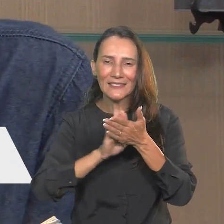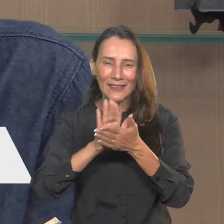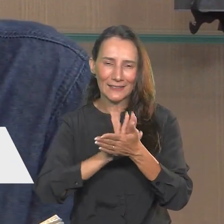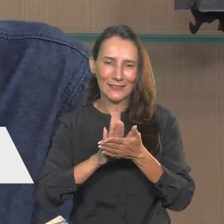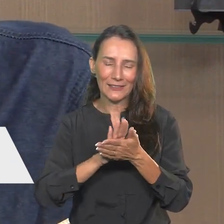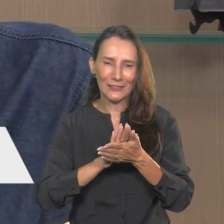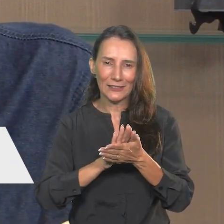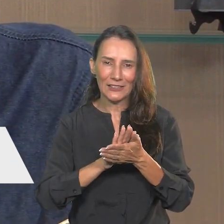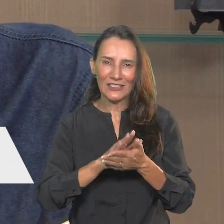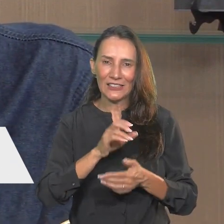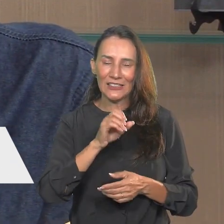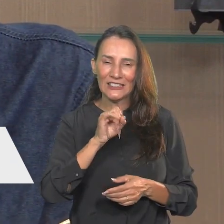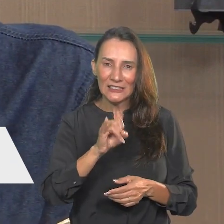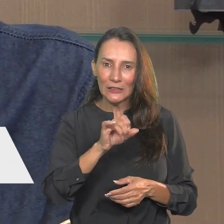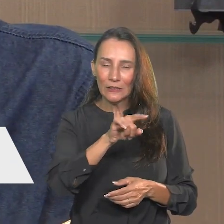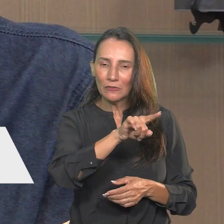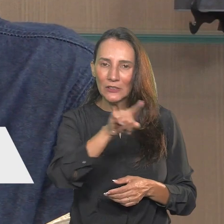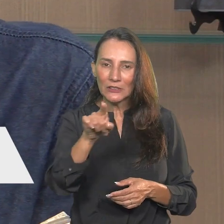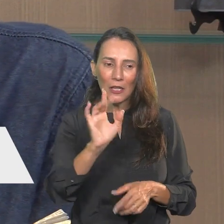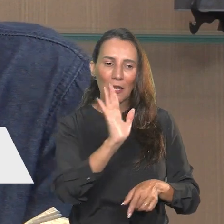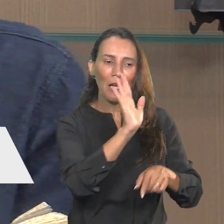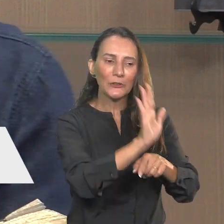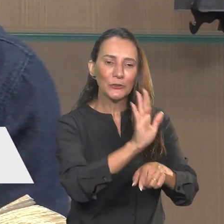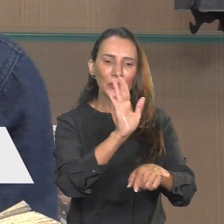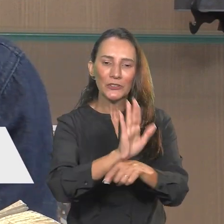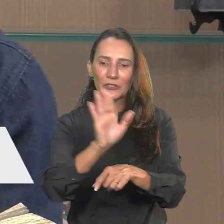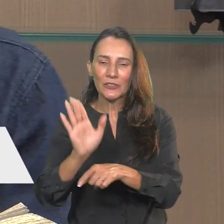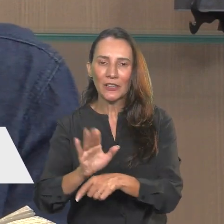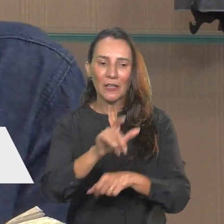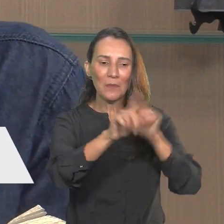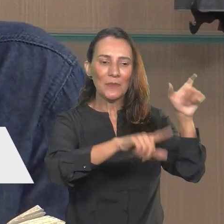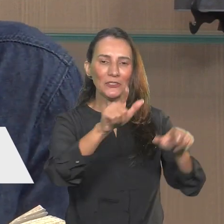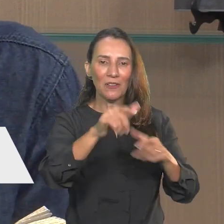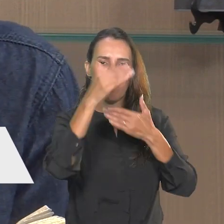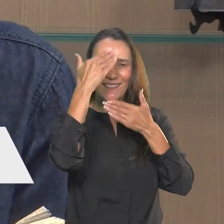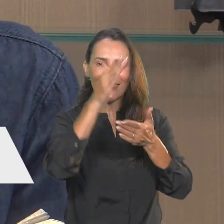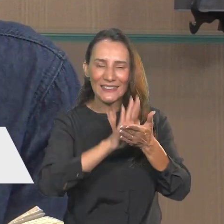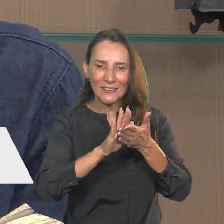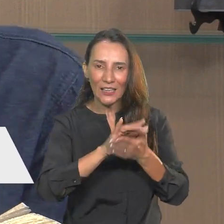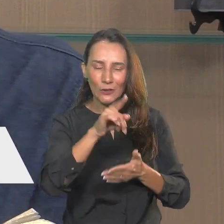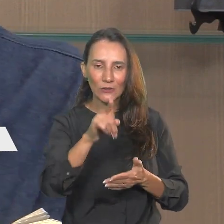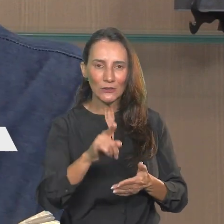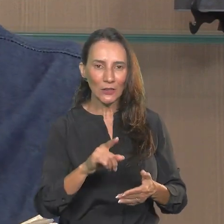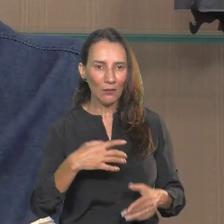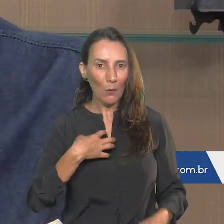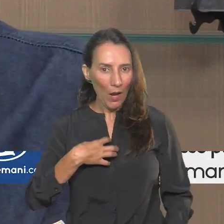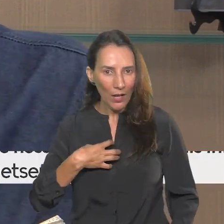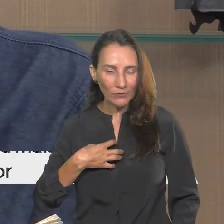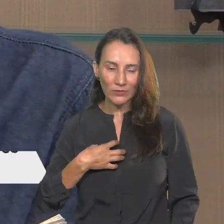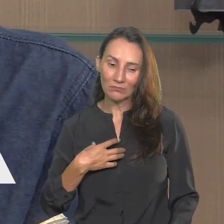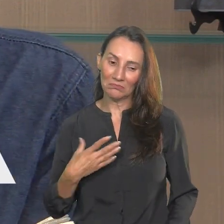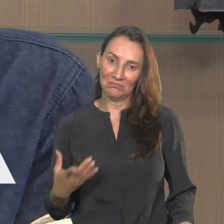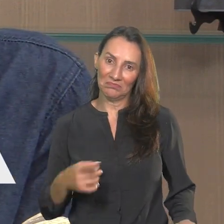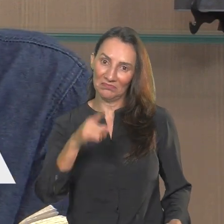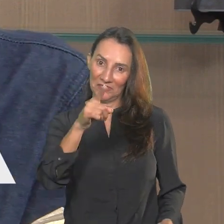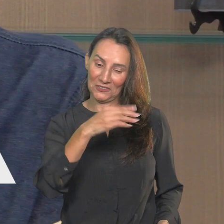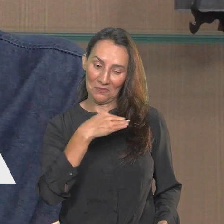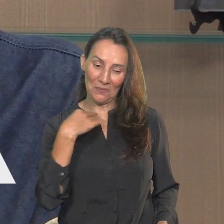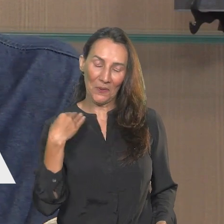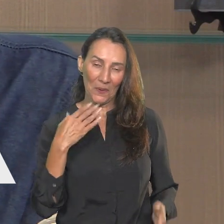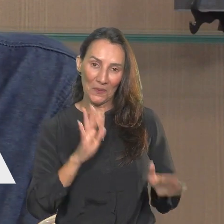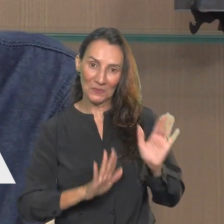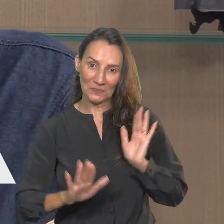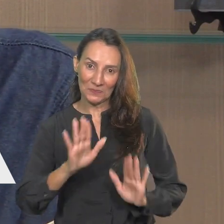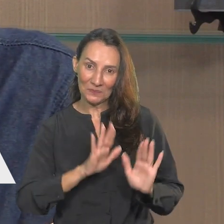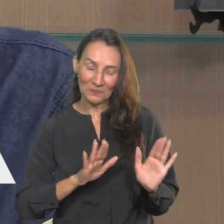preparado para lidar com ingratidão, vai morrer. Ou vai ter um câncer, ou vai morrer. Então, eu